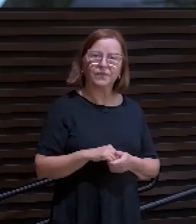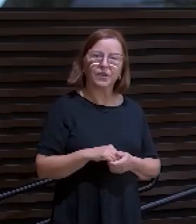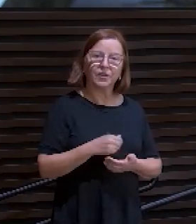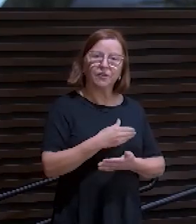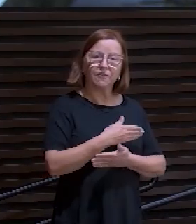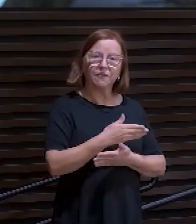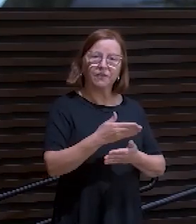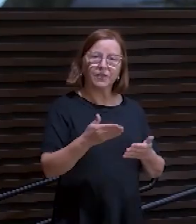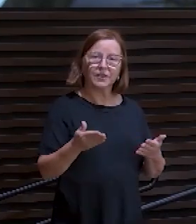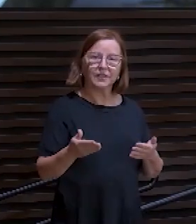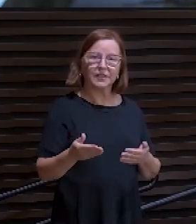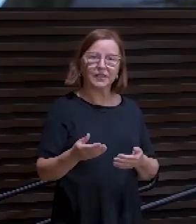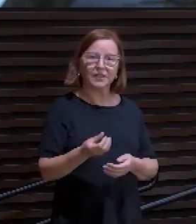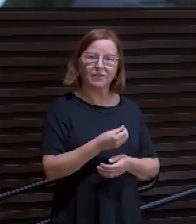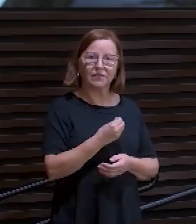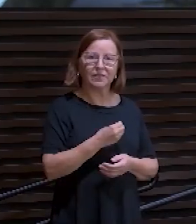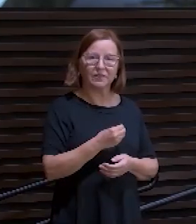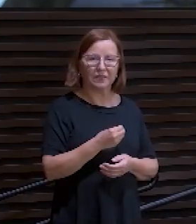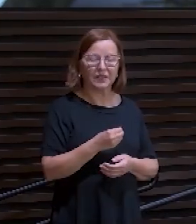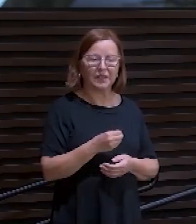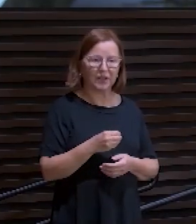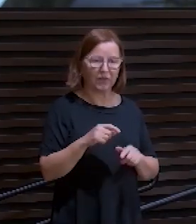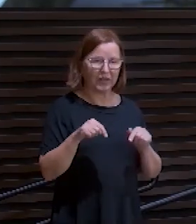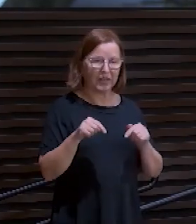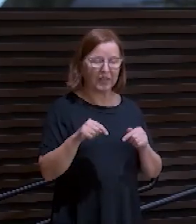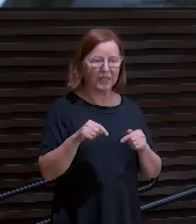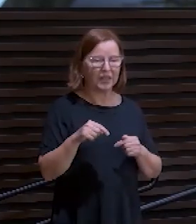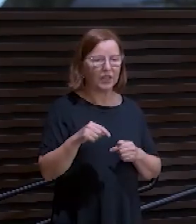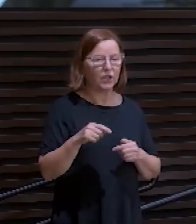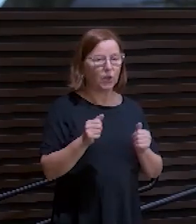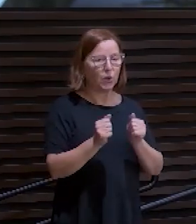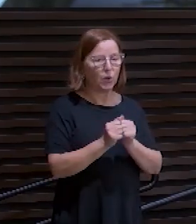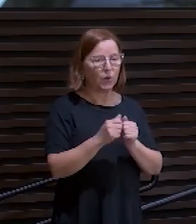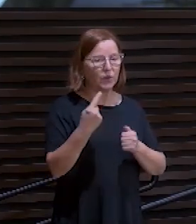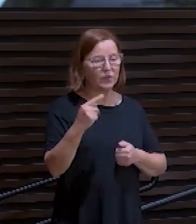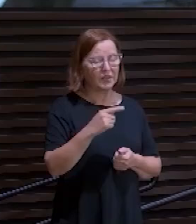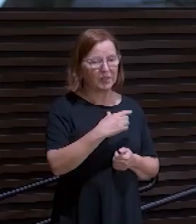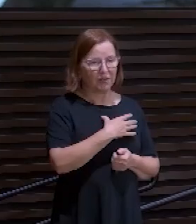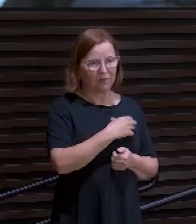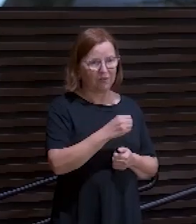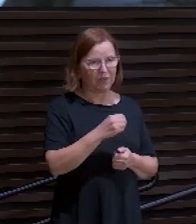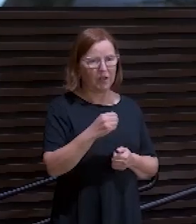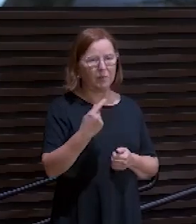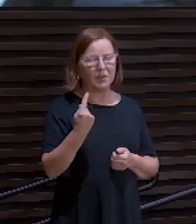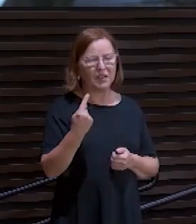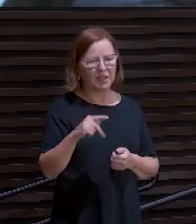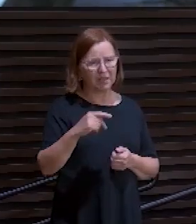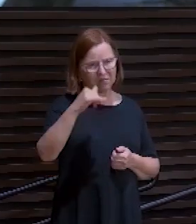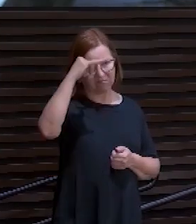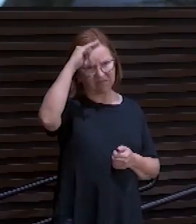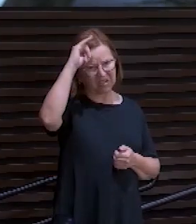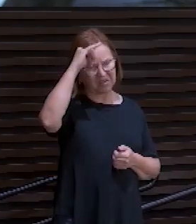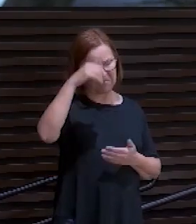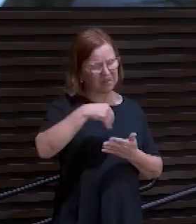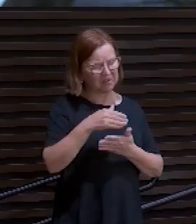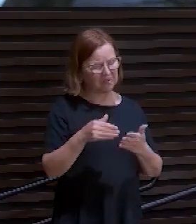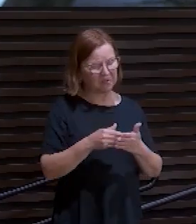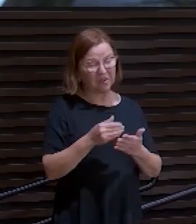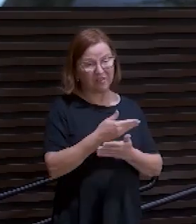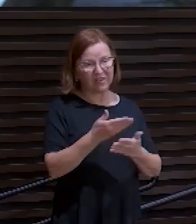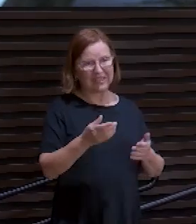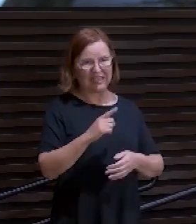filhos de teus filhos, os teus rebanhos, o teu gado e tudo quanto tens. E eu acho isso aqui fantástico,